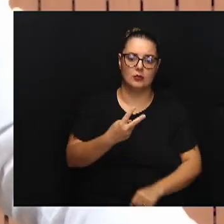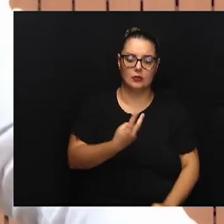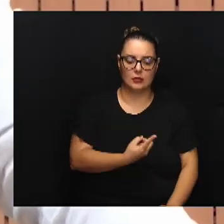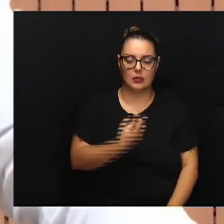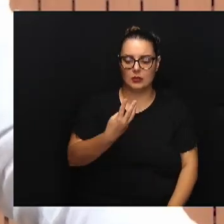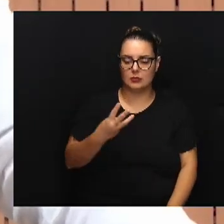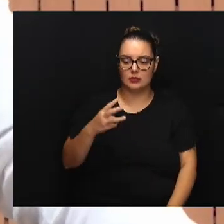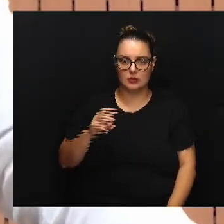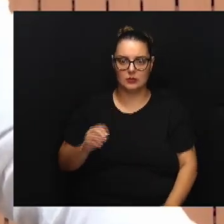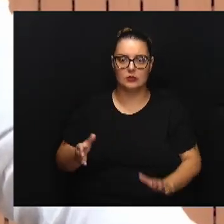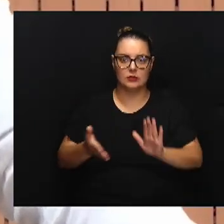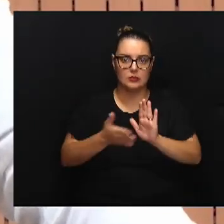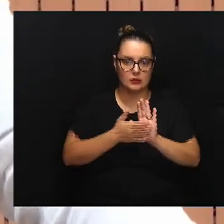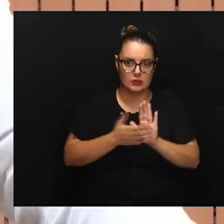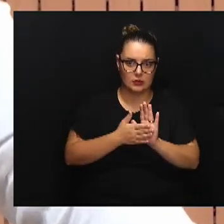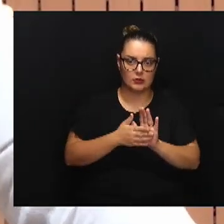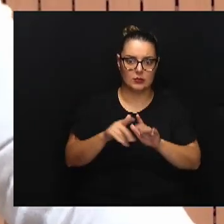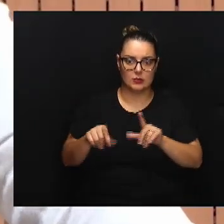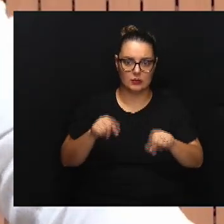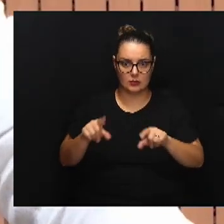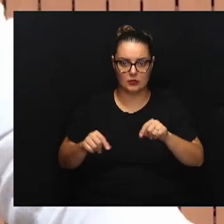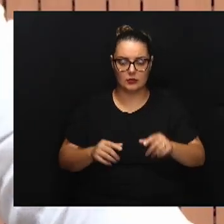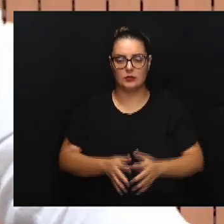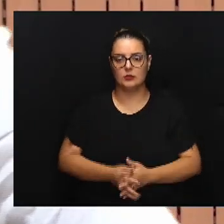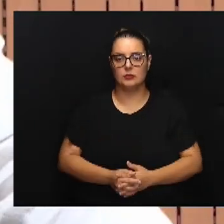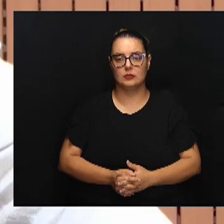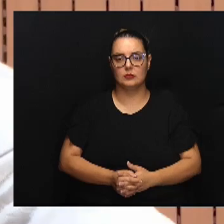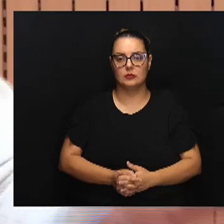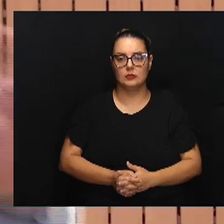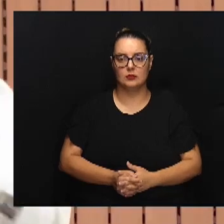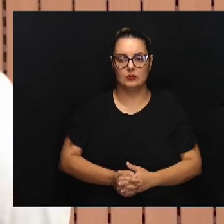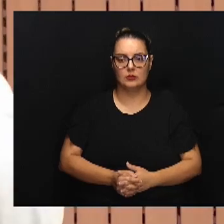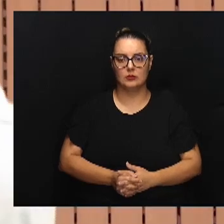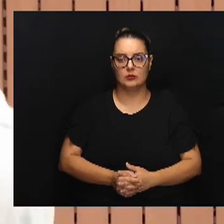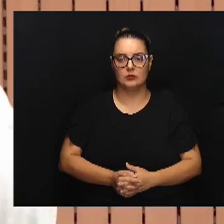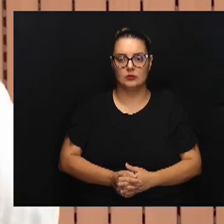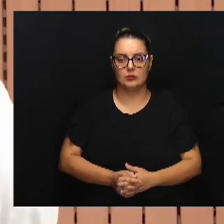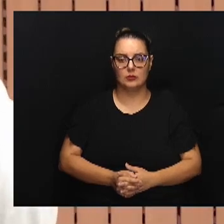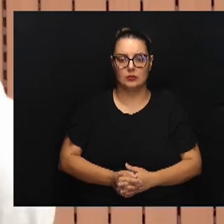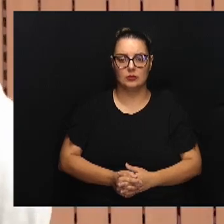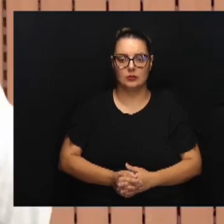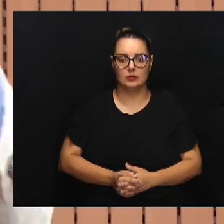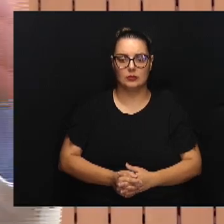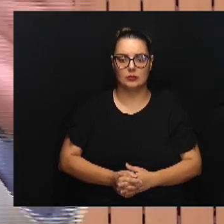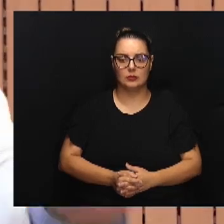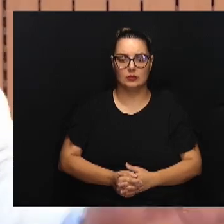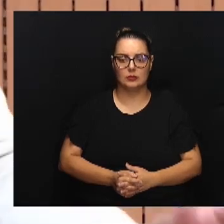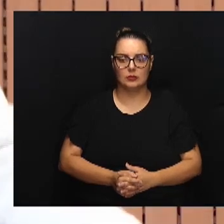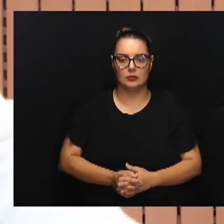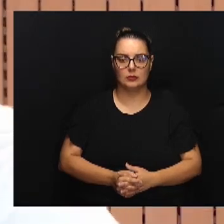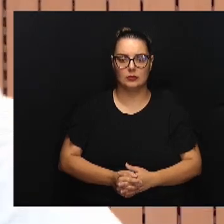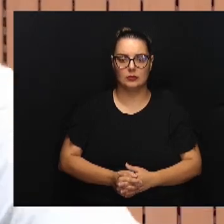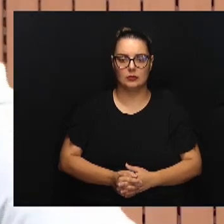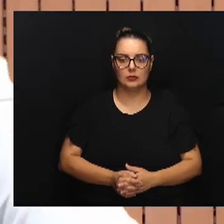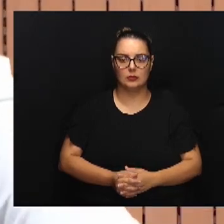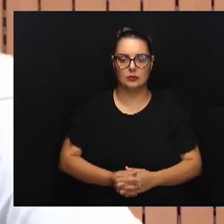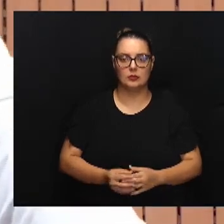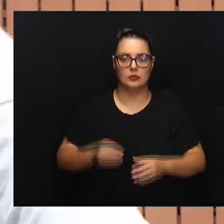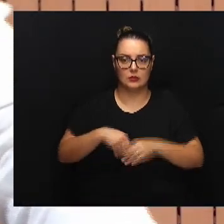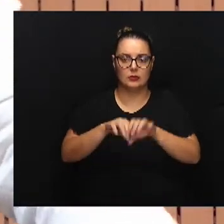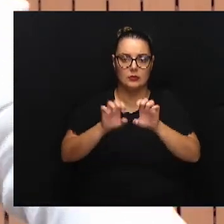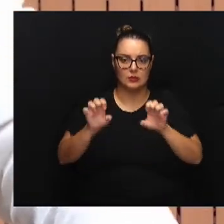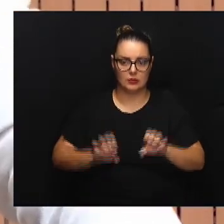130 propostas que serão selecionadas, né? Então, dentro da estruturação,